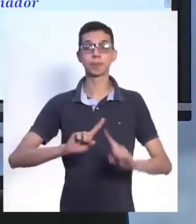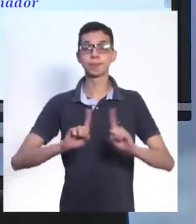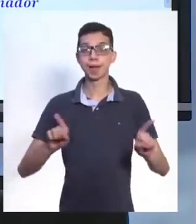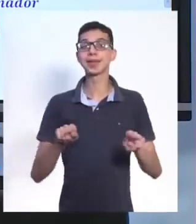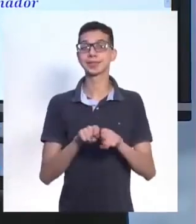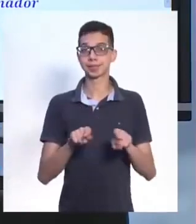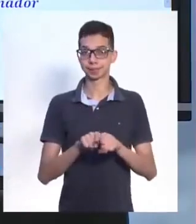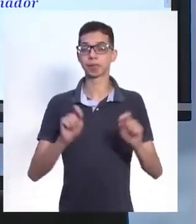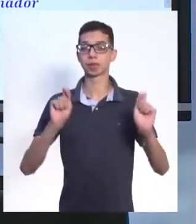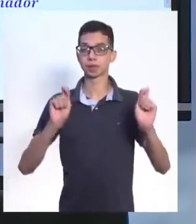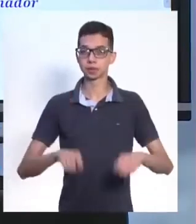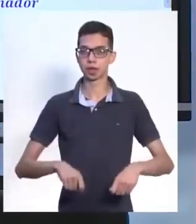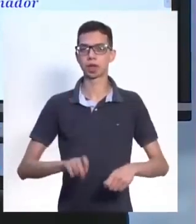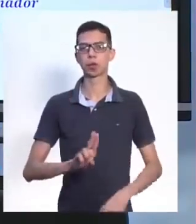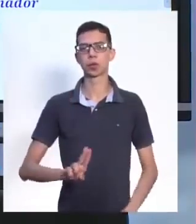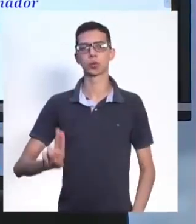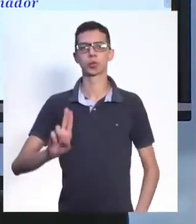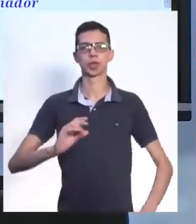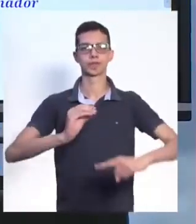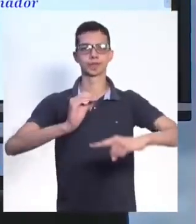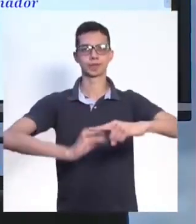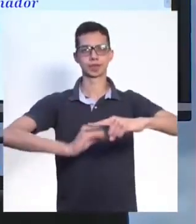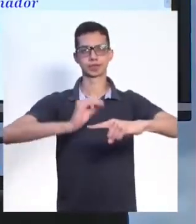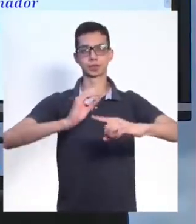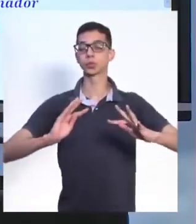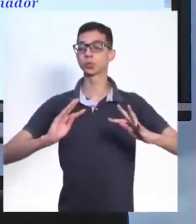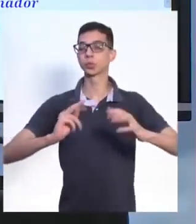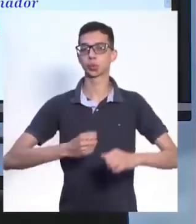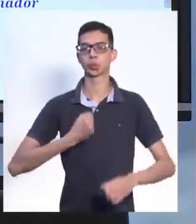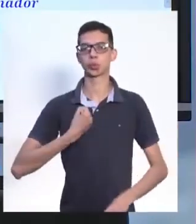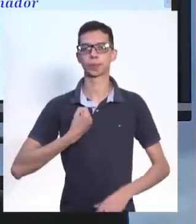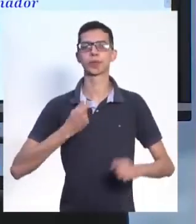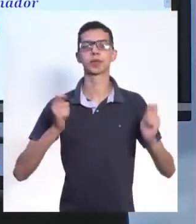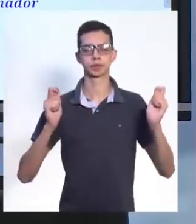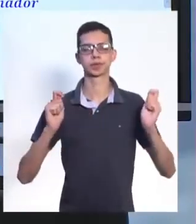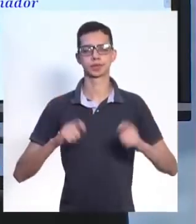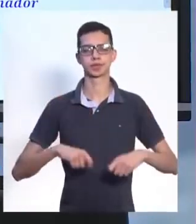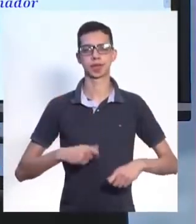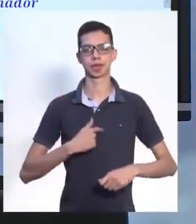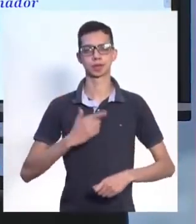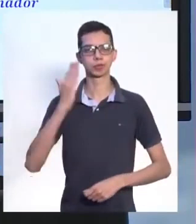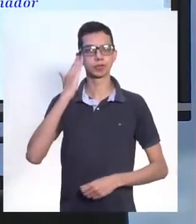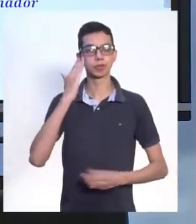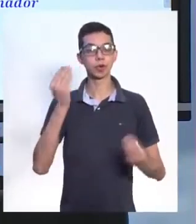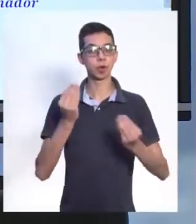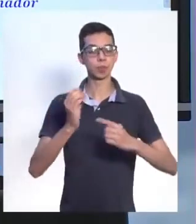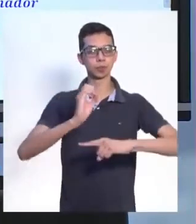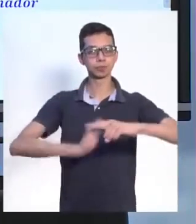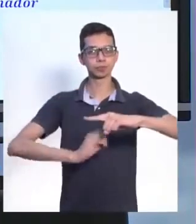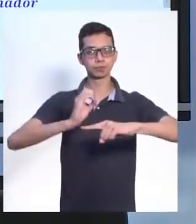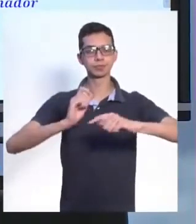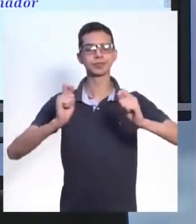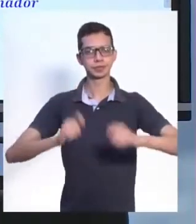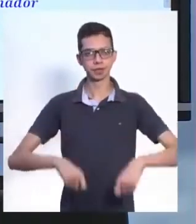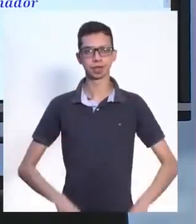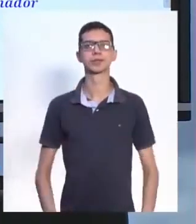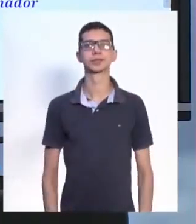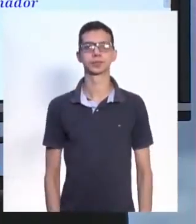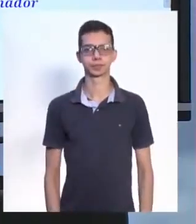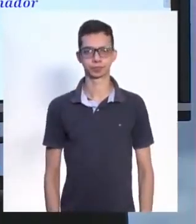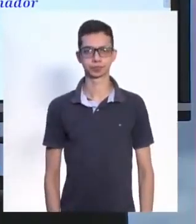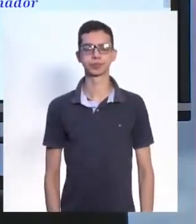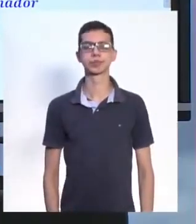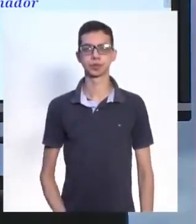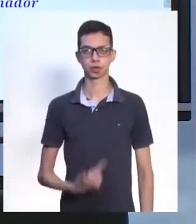por fração. Todo número racional eu posso representar ele através de uma fração, né? Consigo